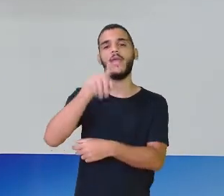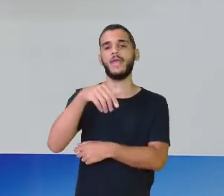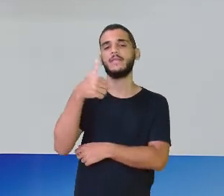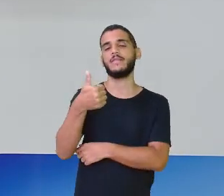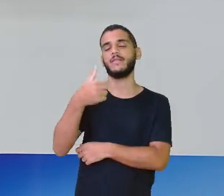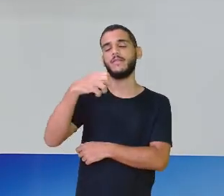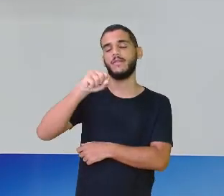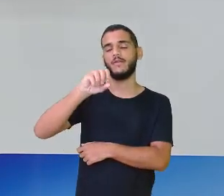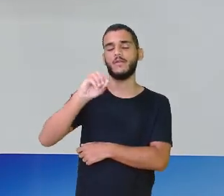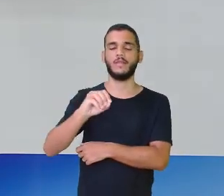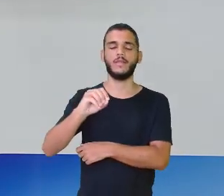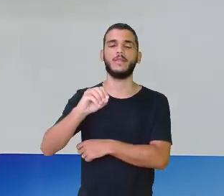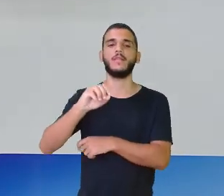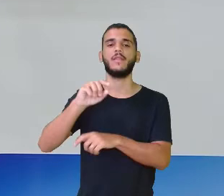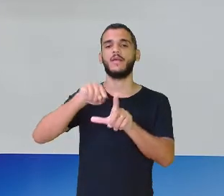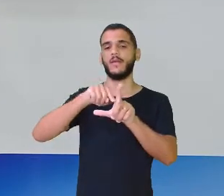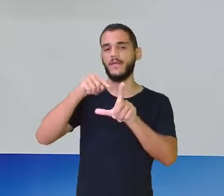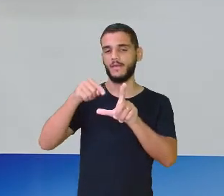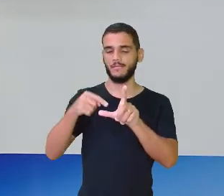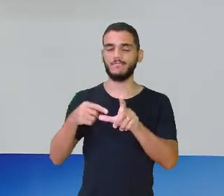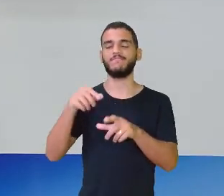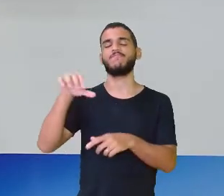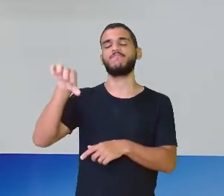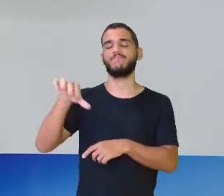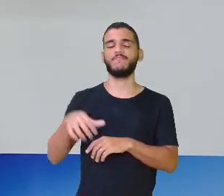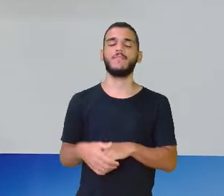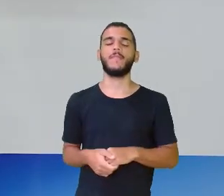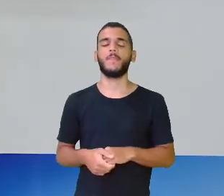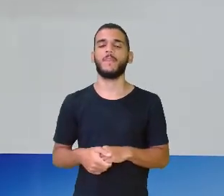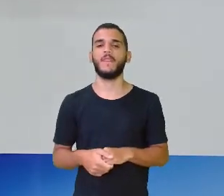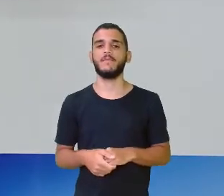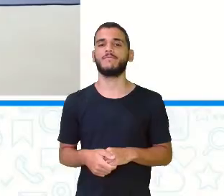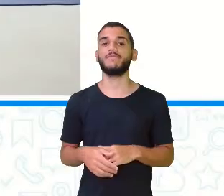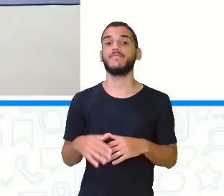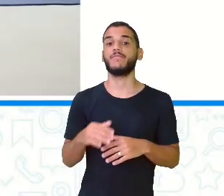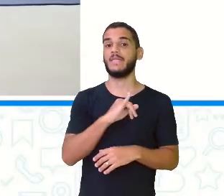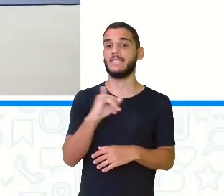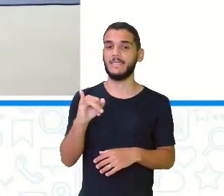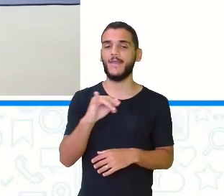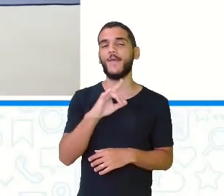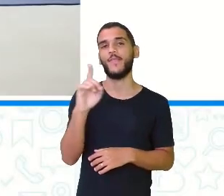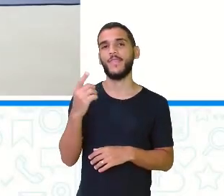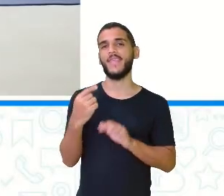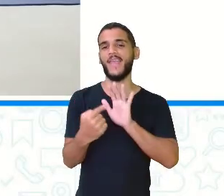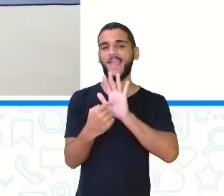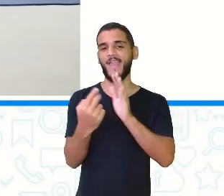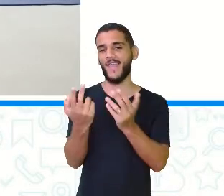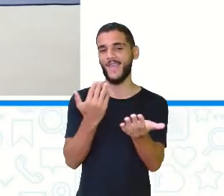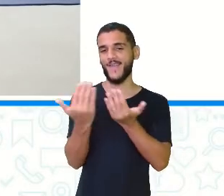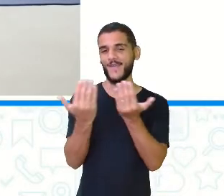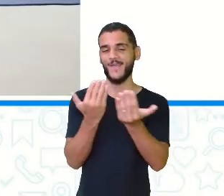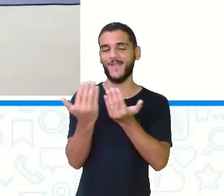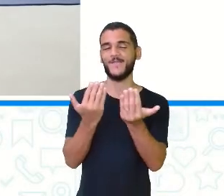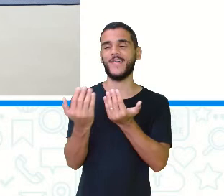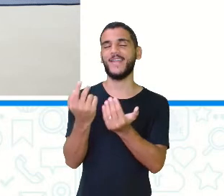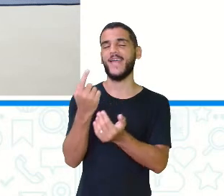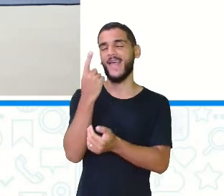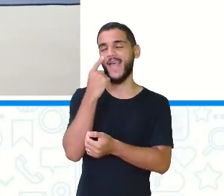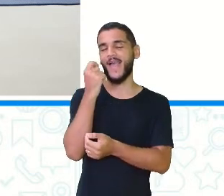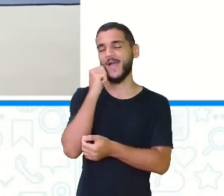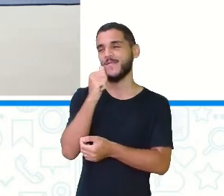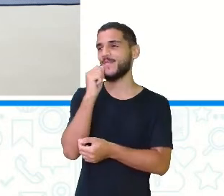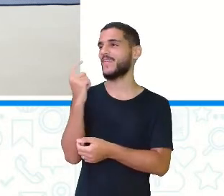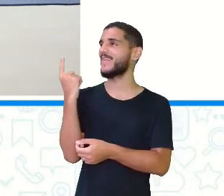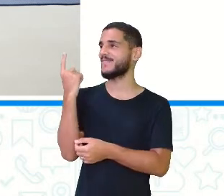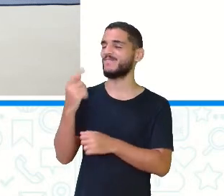180 graus. Ó, se um dia eu chegar à flexibilidade dessa garota, eu tô feita na vida, né? Ângulo